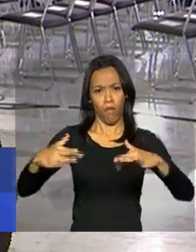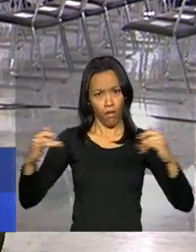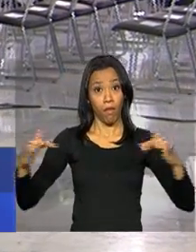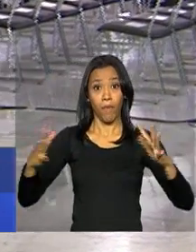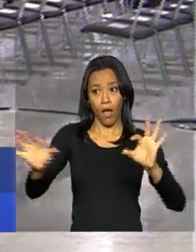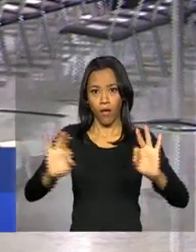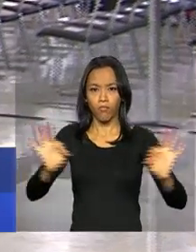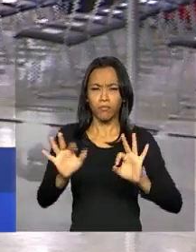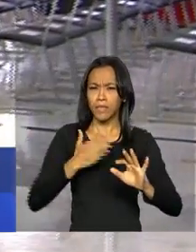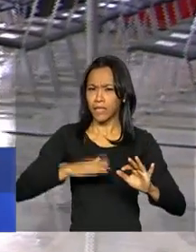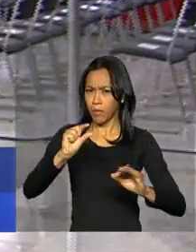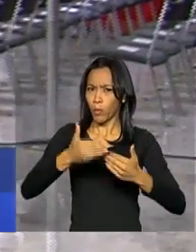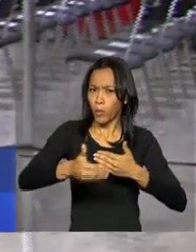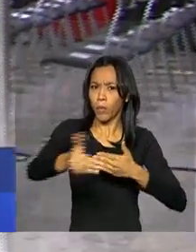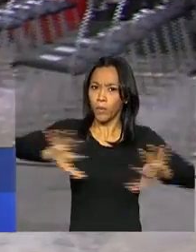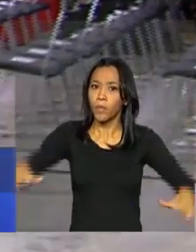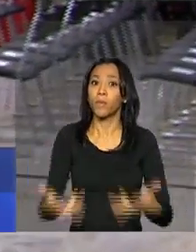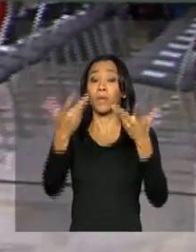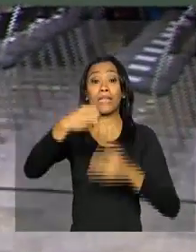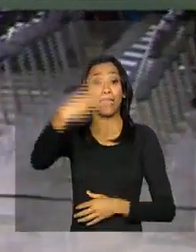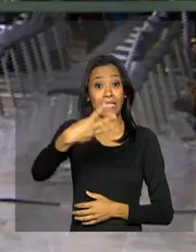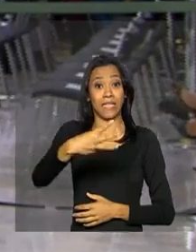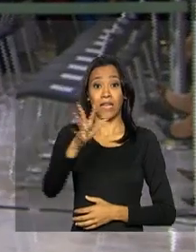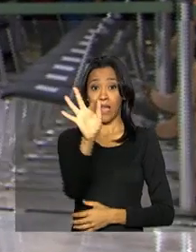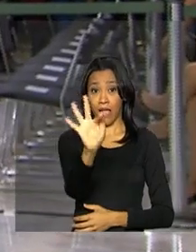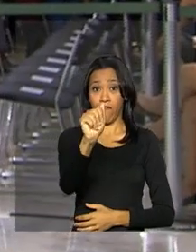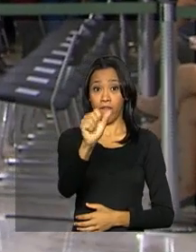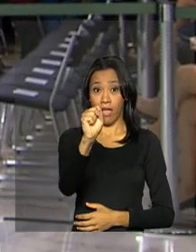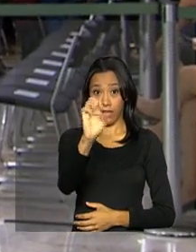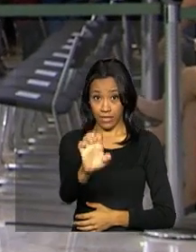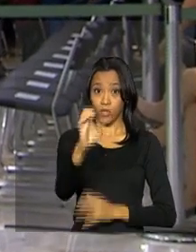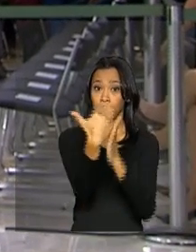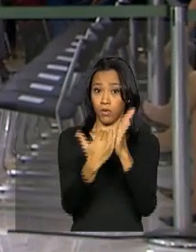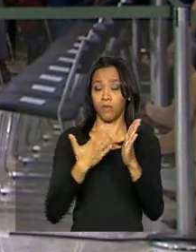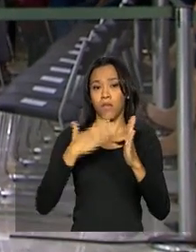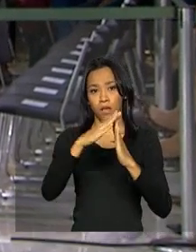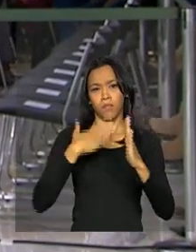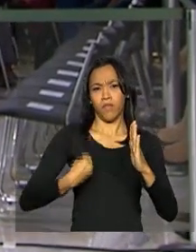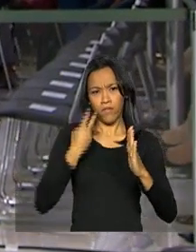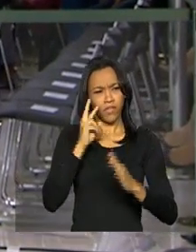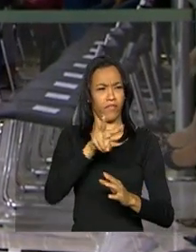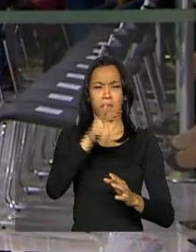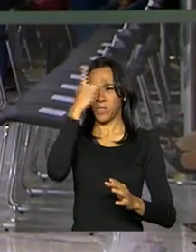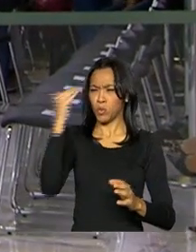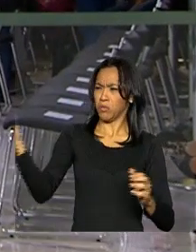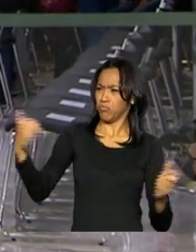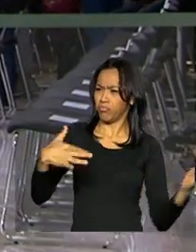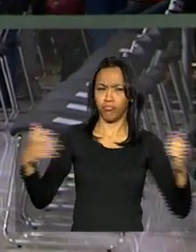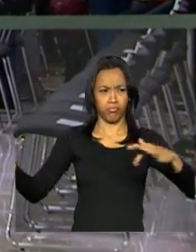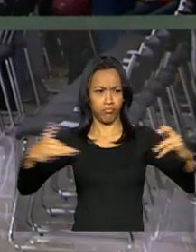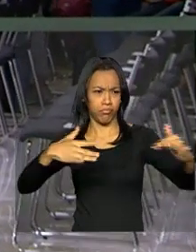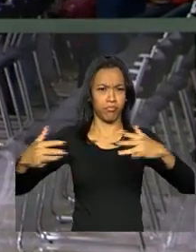essa cerimônia de lançamento da terceira fase do programa Minha Casa Minha Vida. A gente pode ver aí uma boa movimentação de representantes